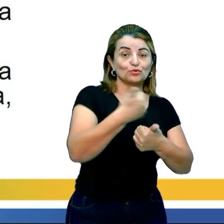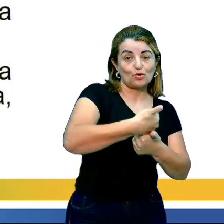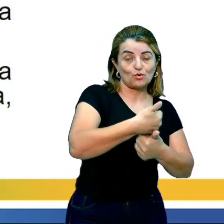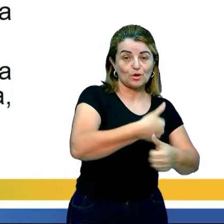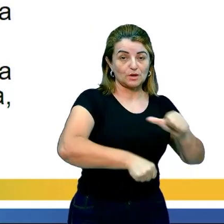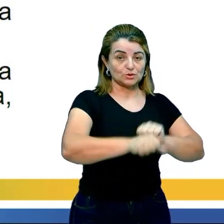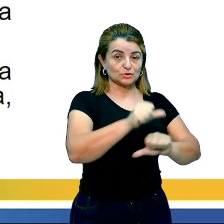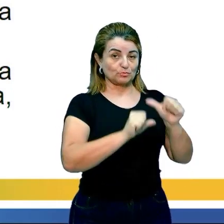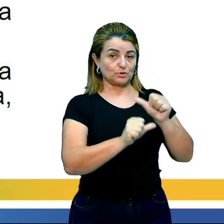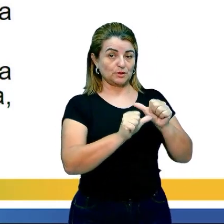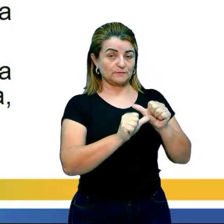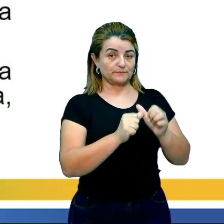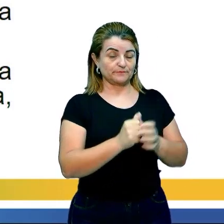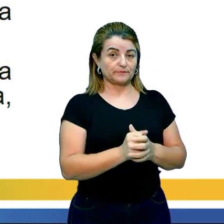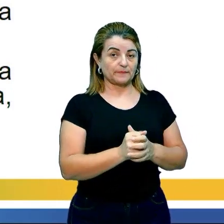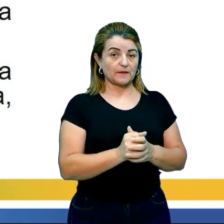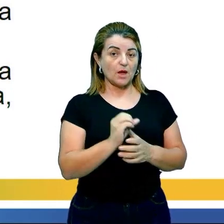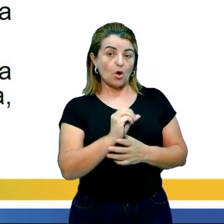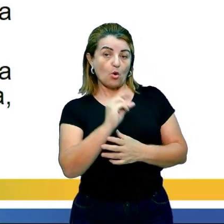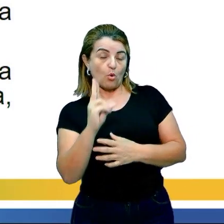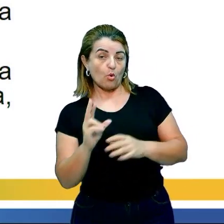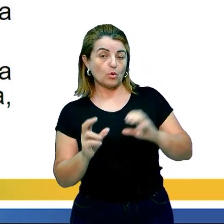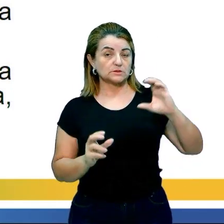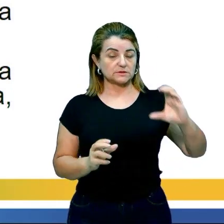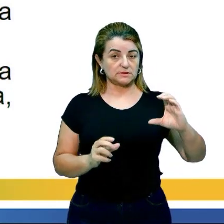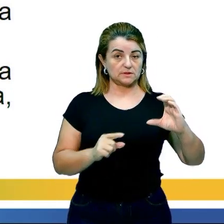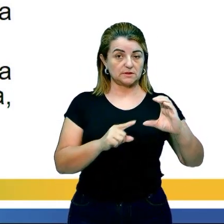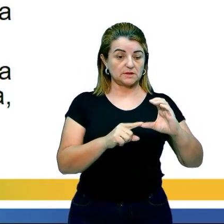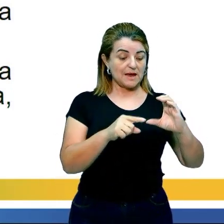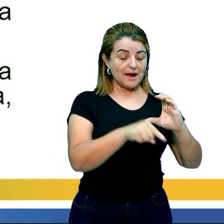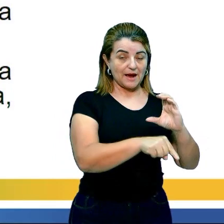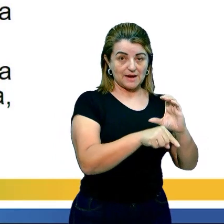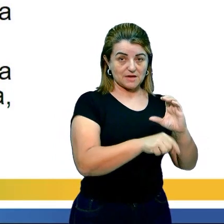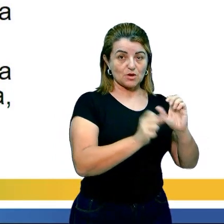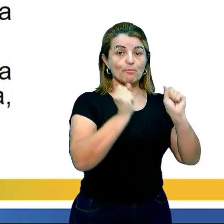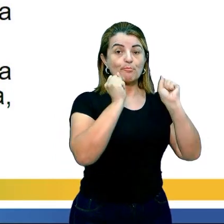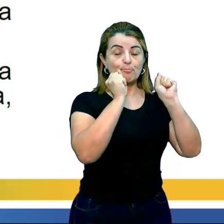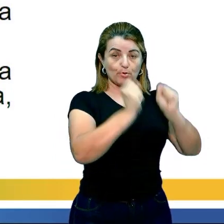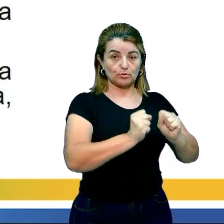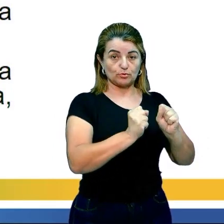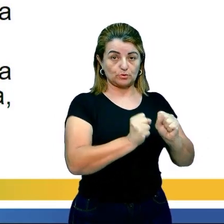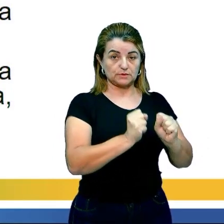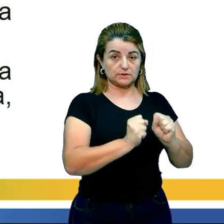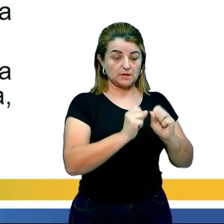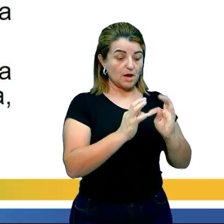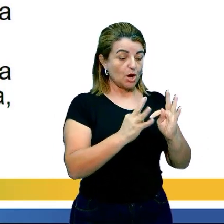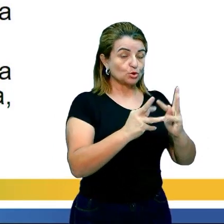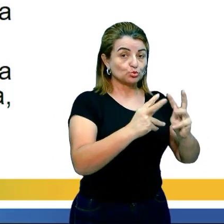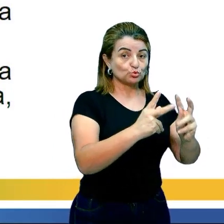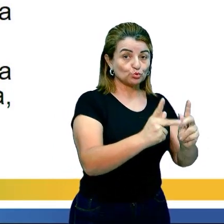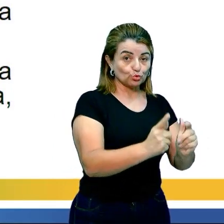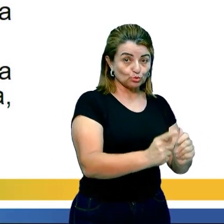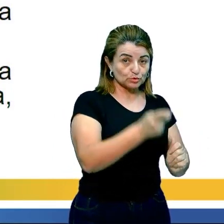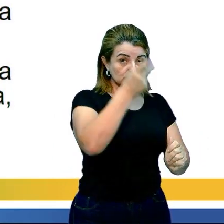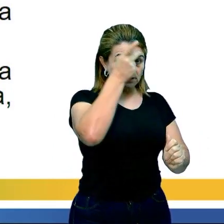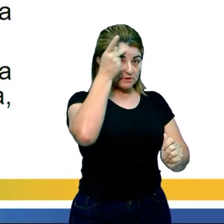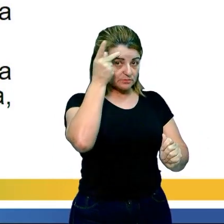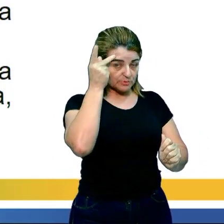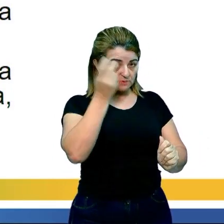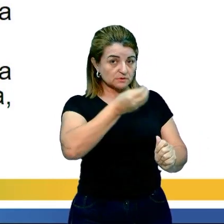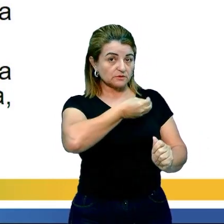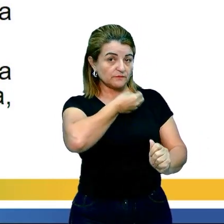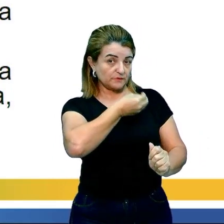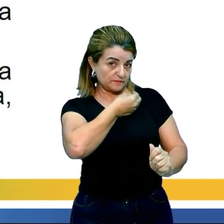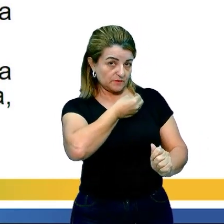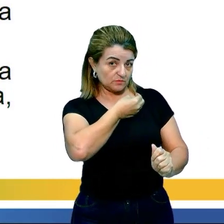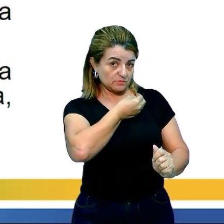poder ou letra C em Atenas o poder era exercido pela maioria dos habitantes na cidade